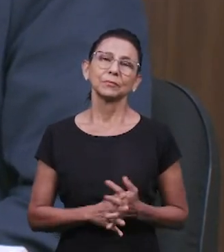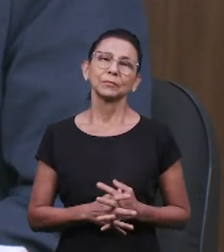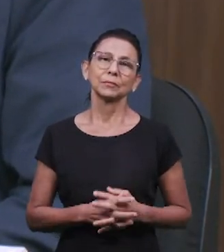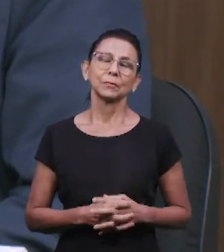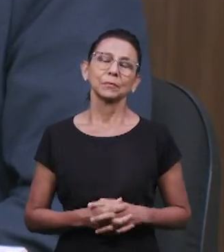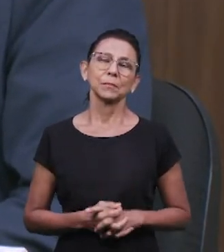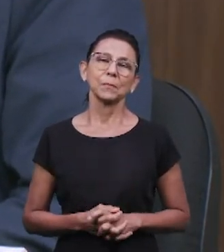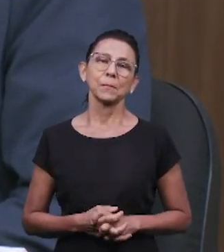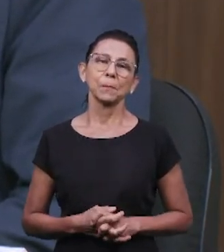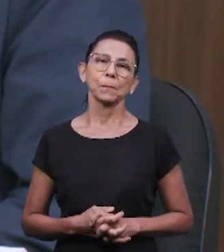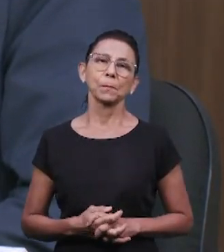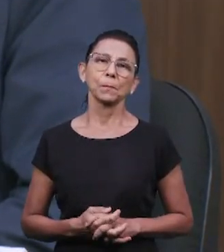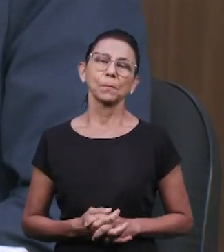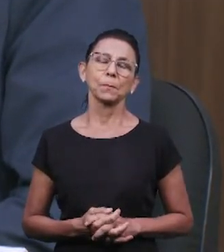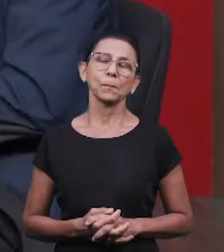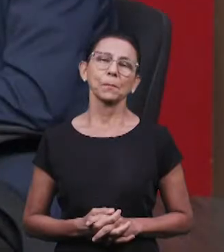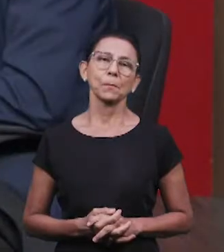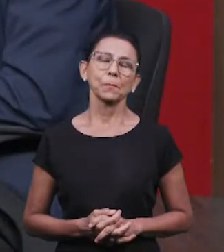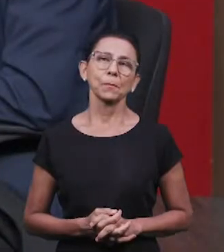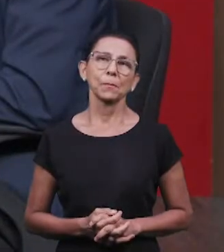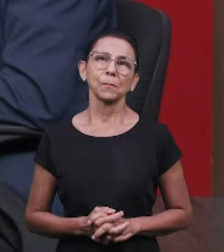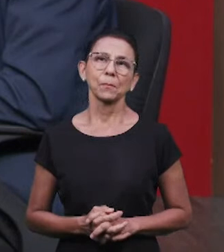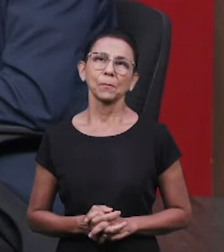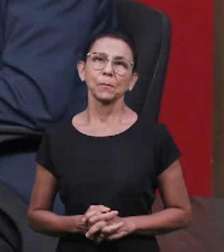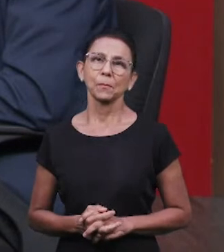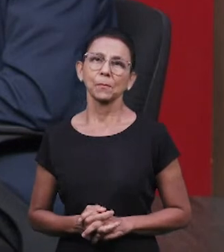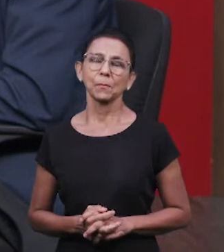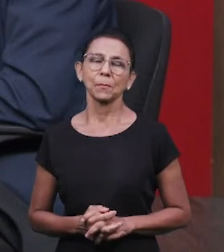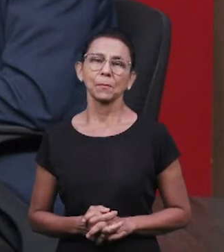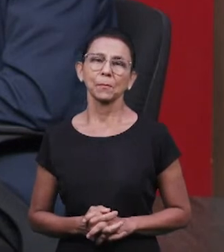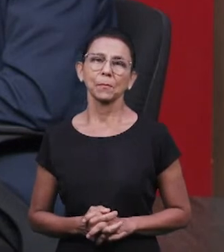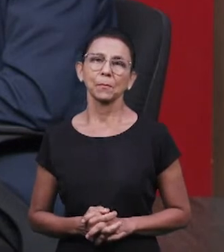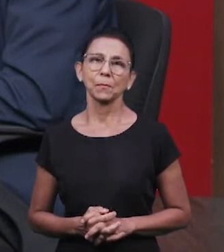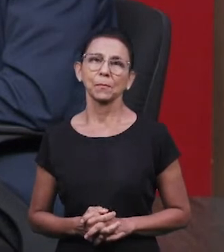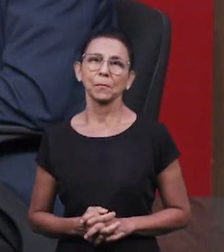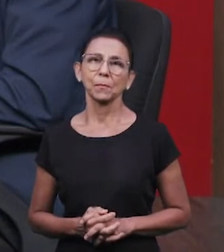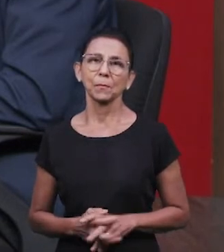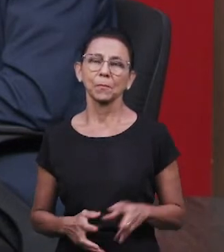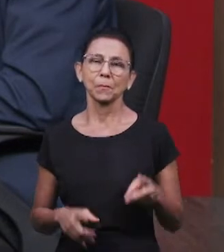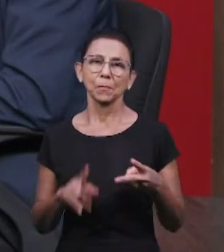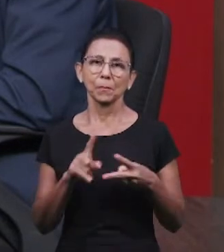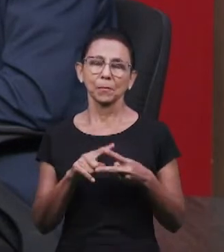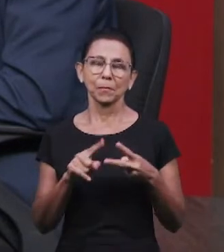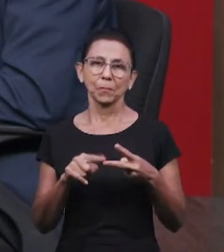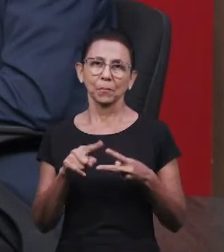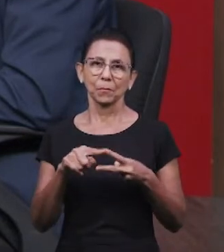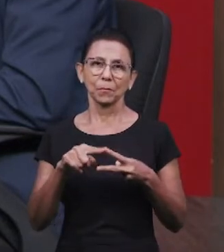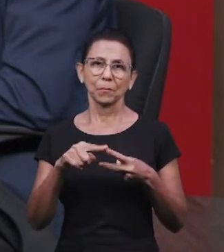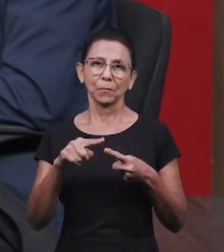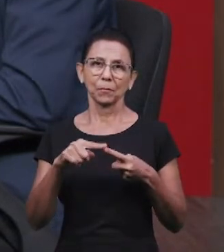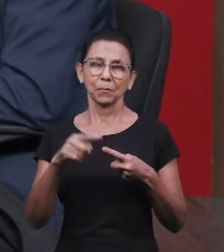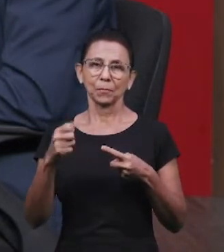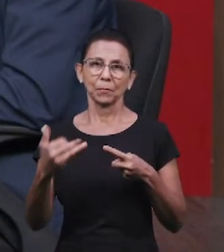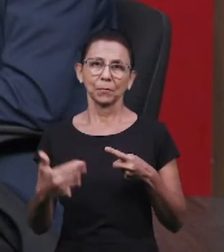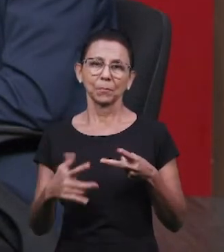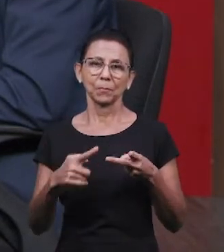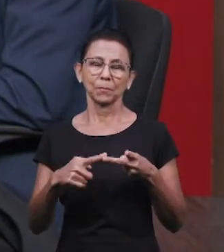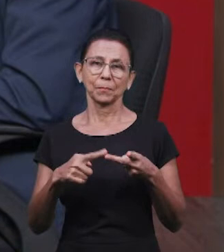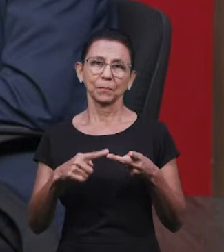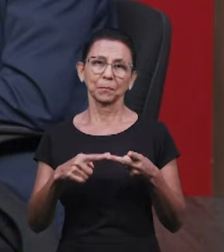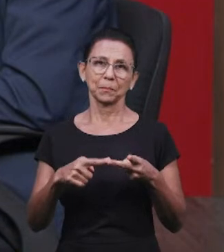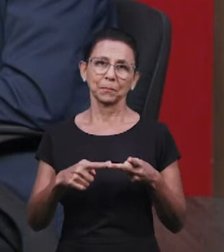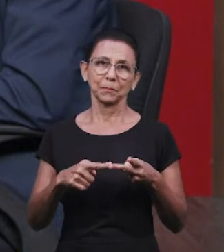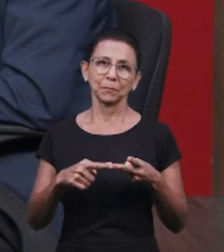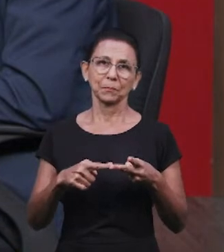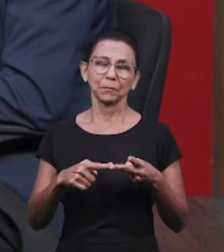como a palavra diz, né? Muito bem. Eu falei de 2 aspectos de conclusão, um já comentei, e o outro é